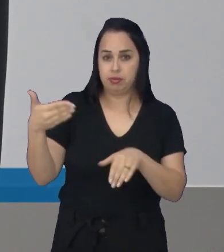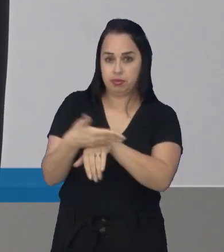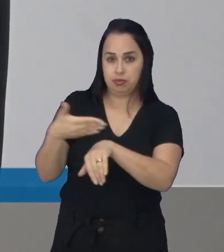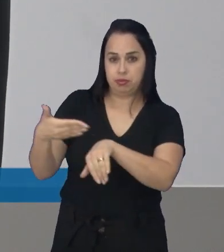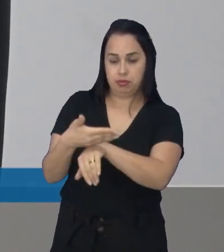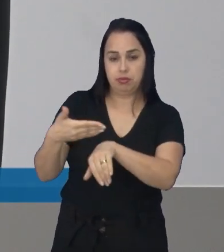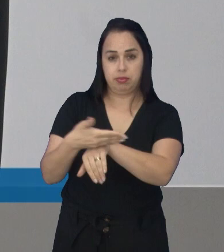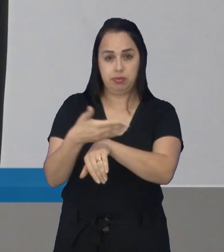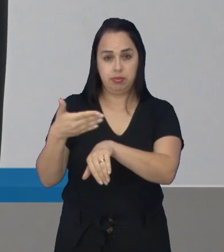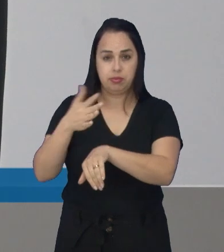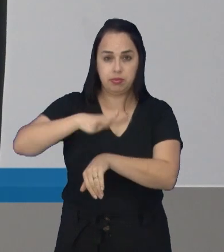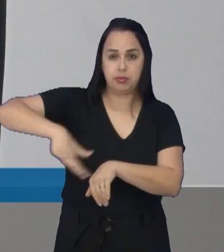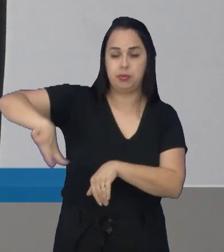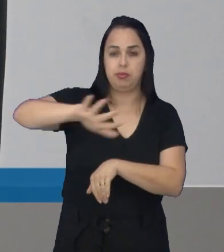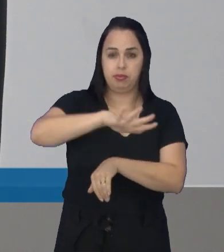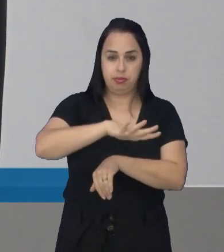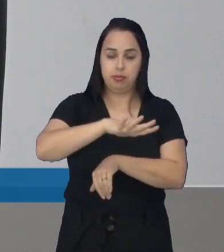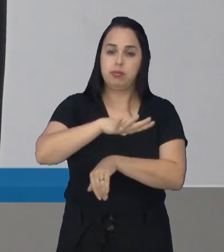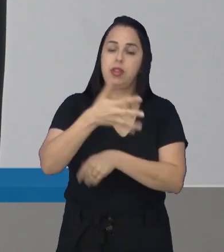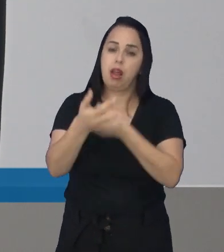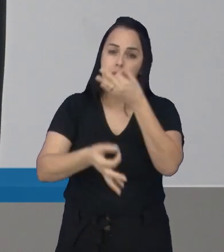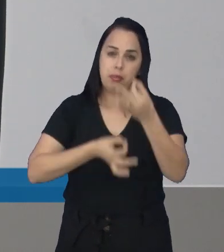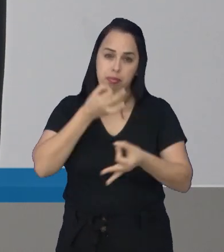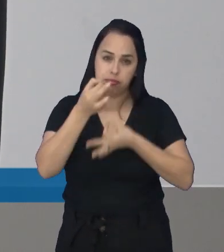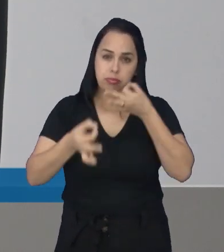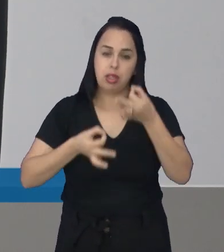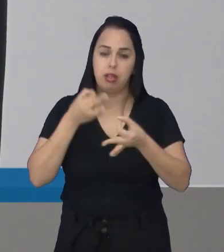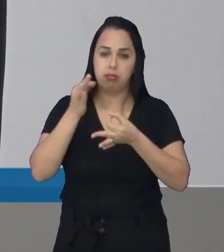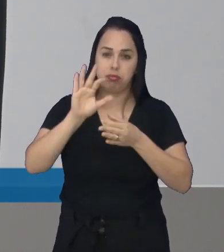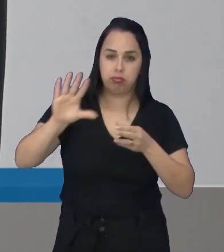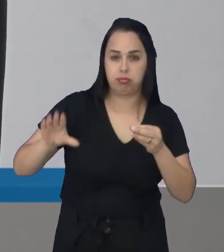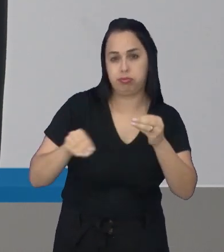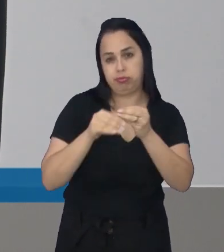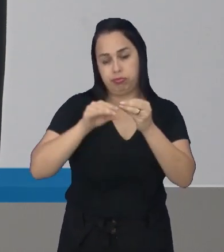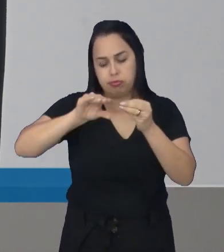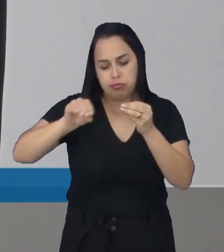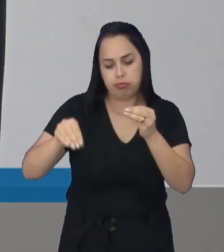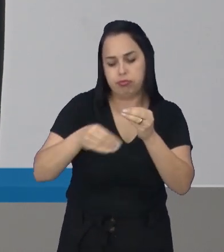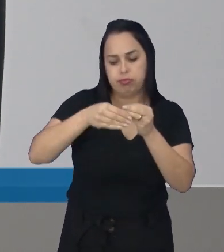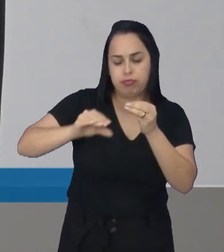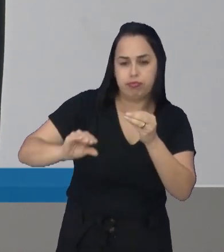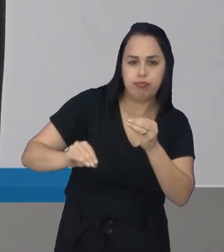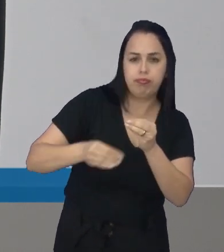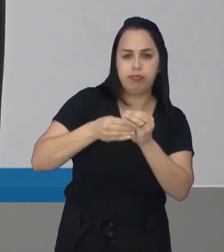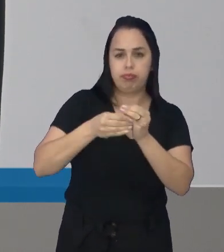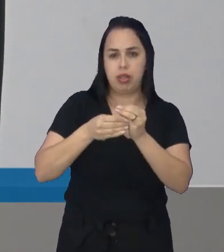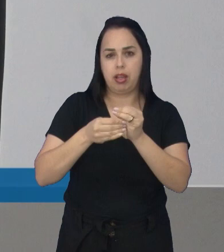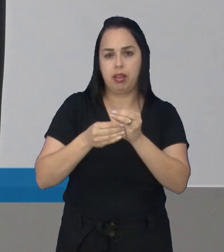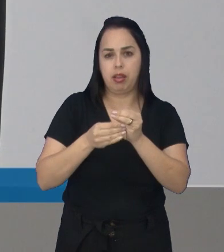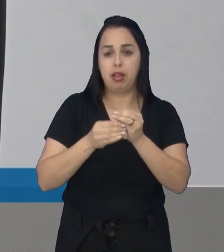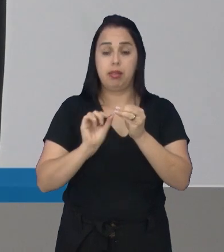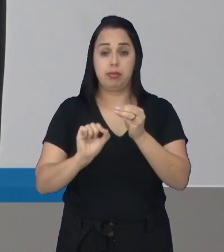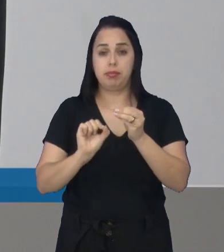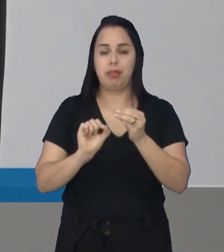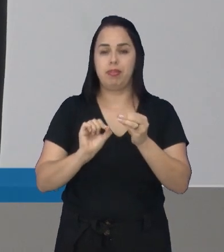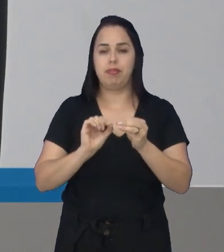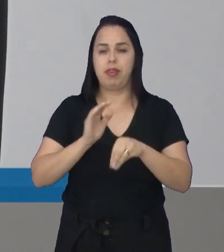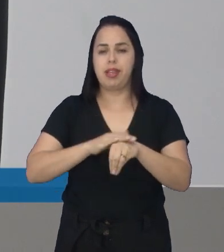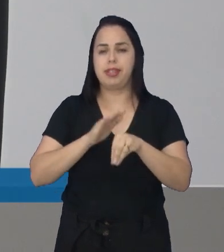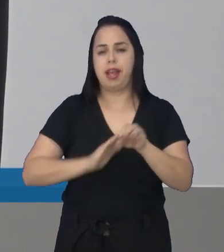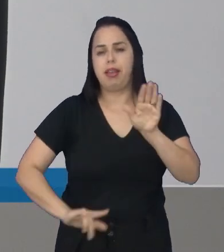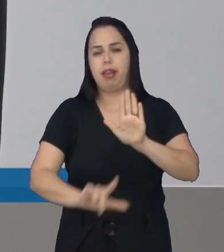para essa audiência trazer a sua contribuição para que nós possamos ter aí esse